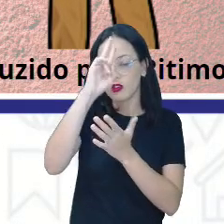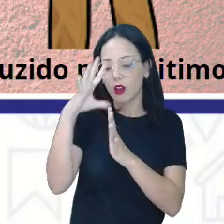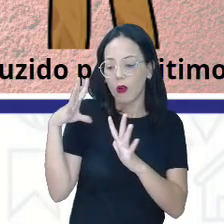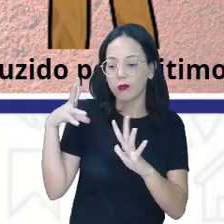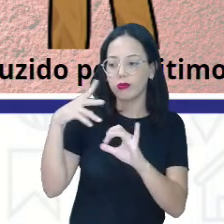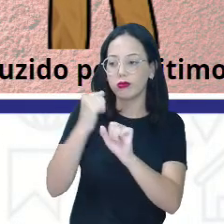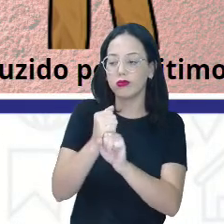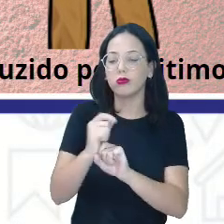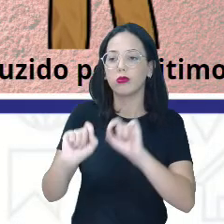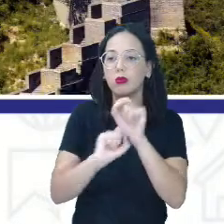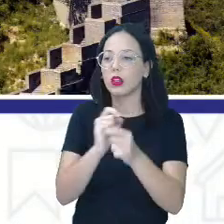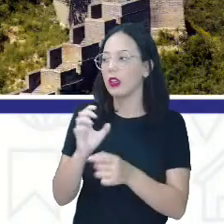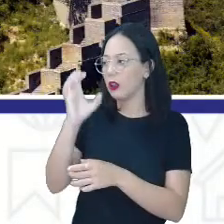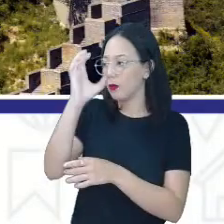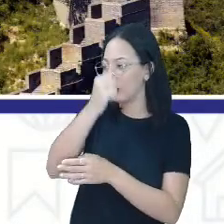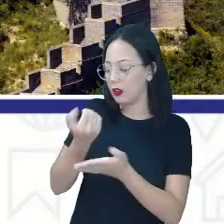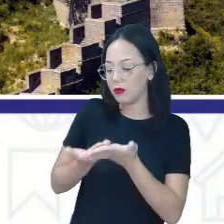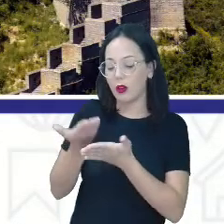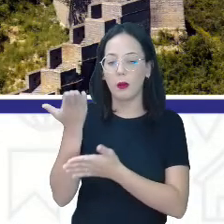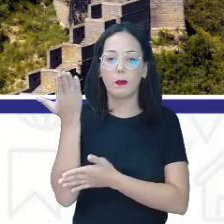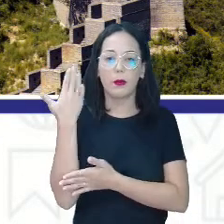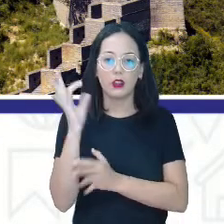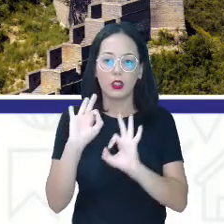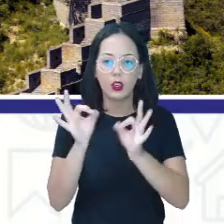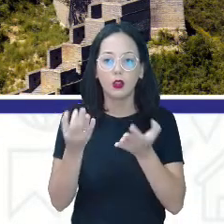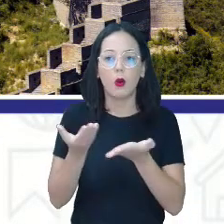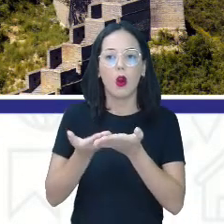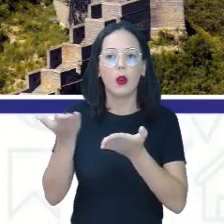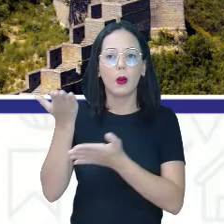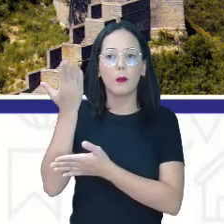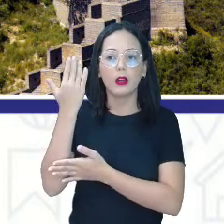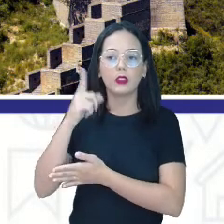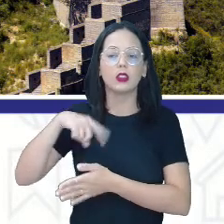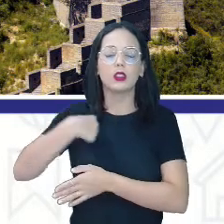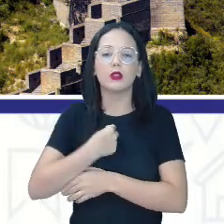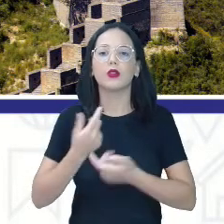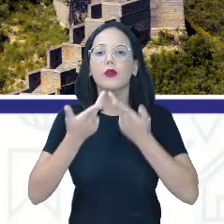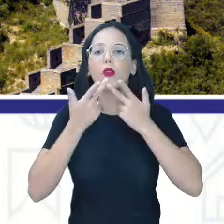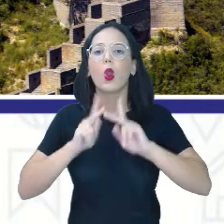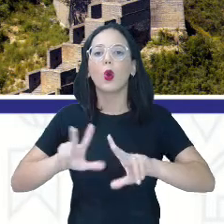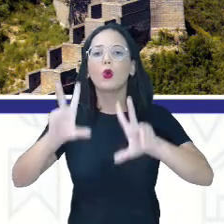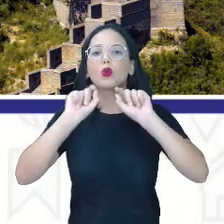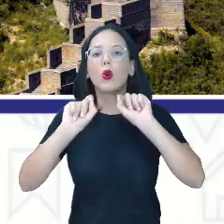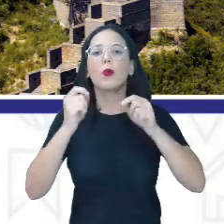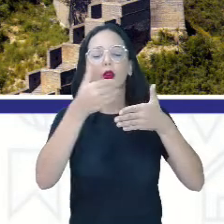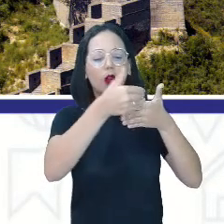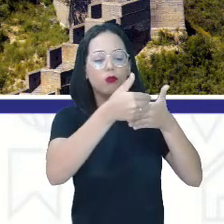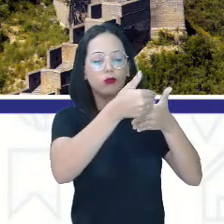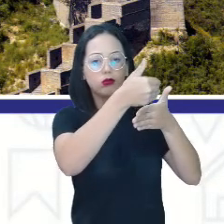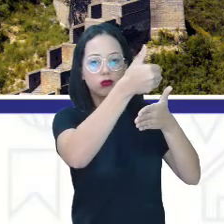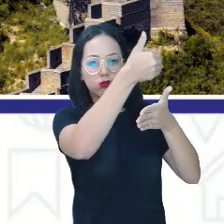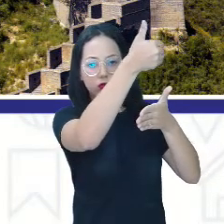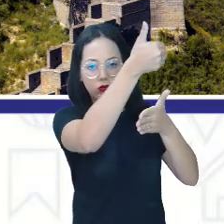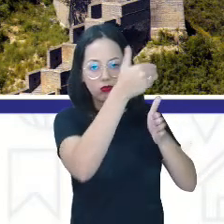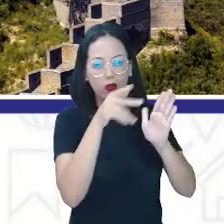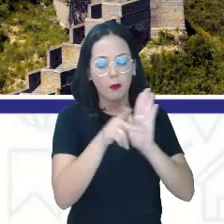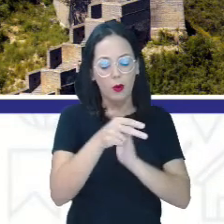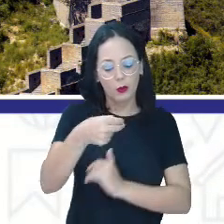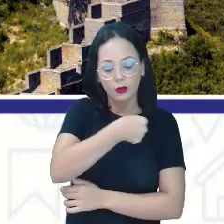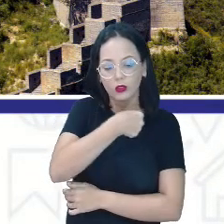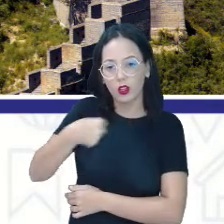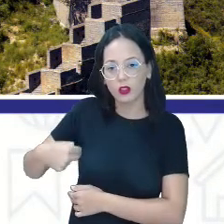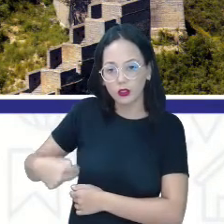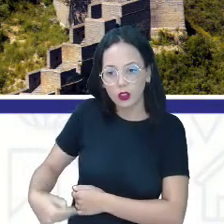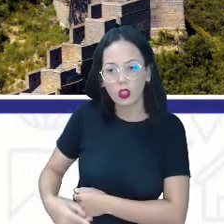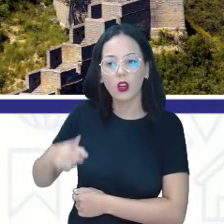gente viu na aula passada. Na aula passada a gente falou sobre a muralha da China. A gente viu,